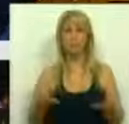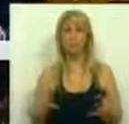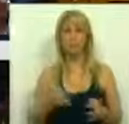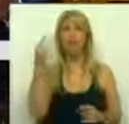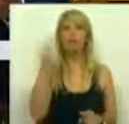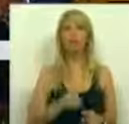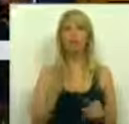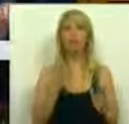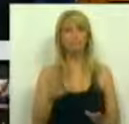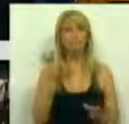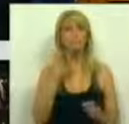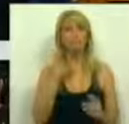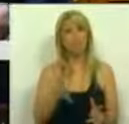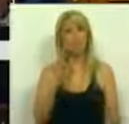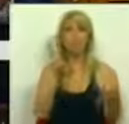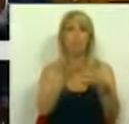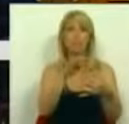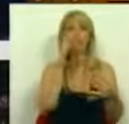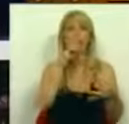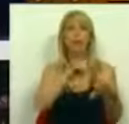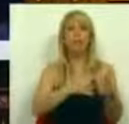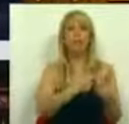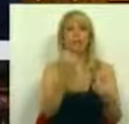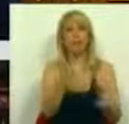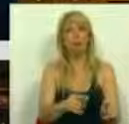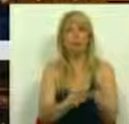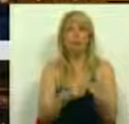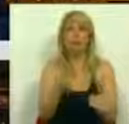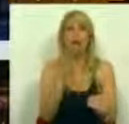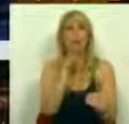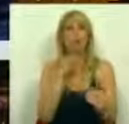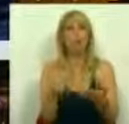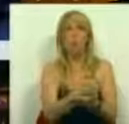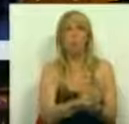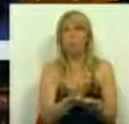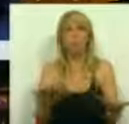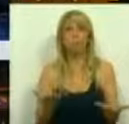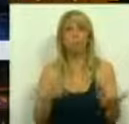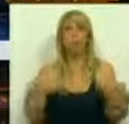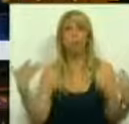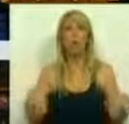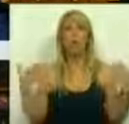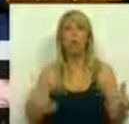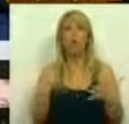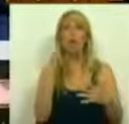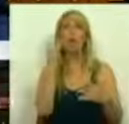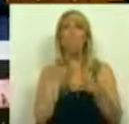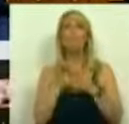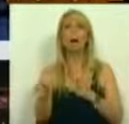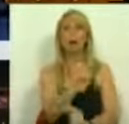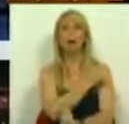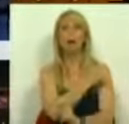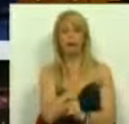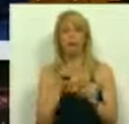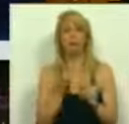exigente tem que valer para aqueles que mais precisam, as famílias com menos recursos, as que estão mais aflitas com o pagamento da sua prestação e